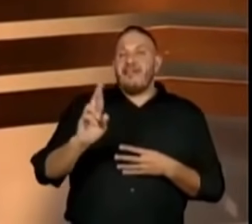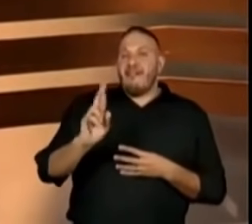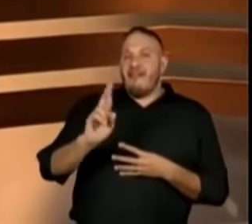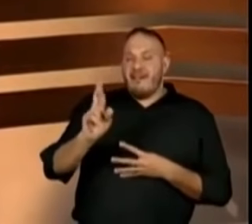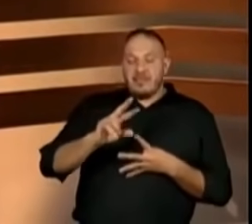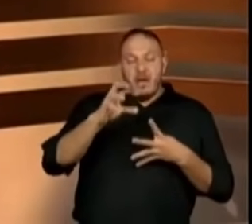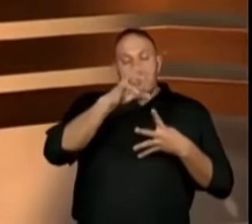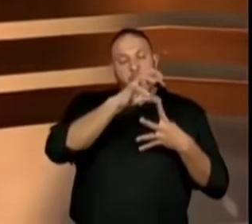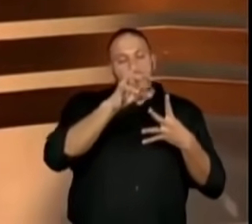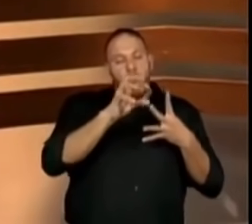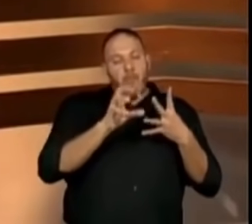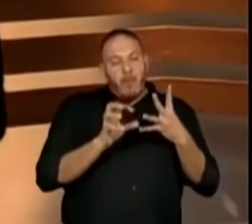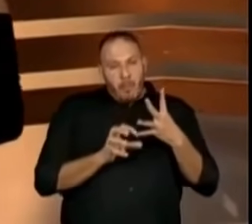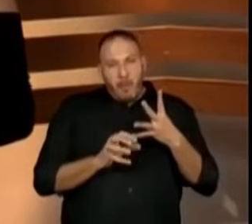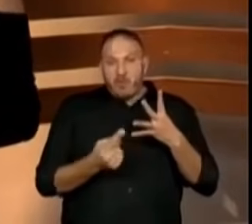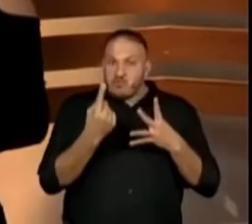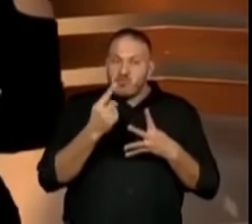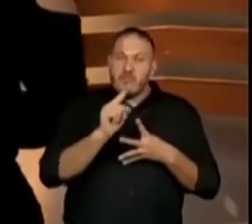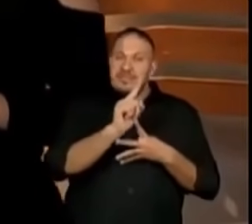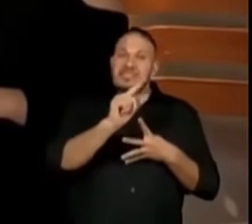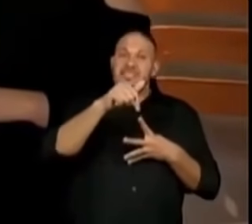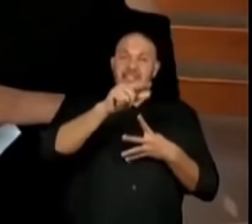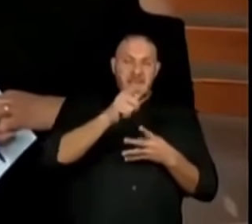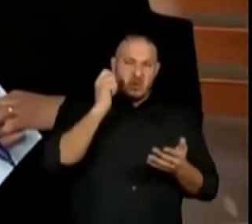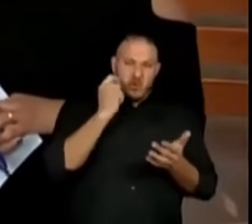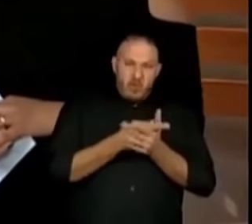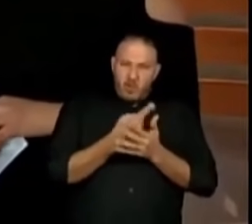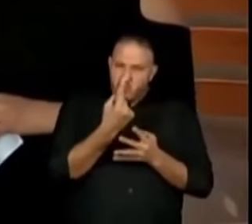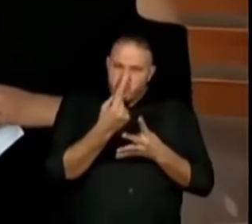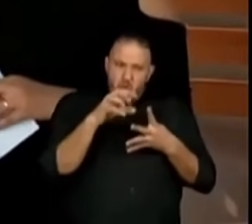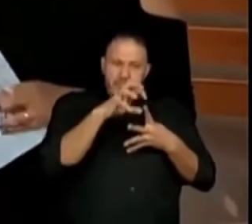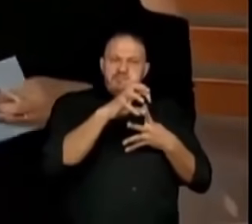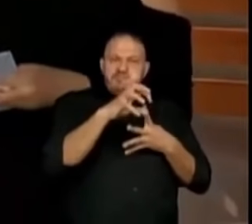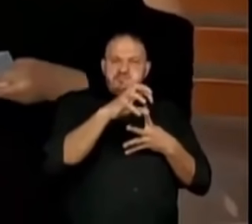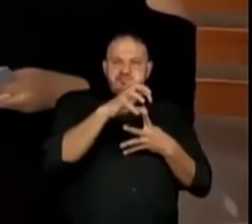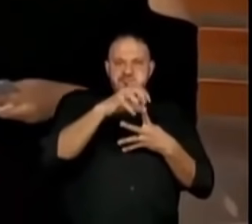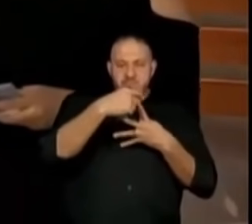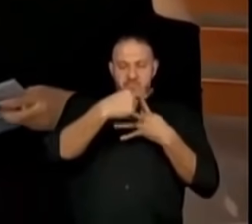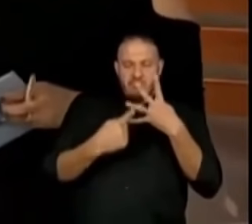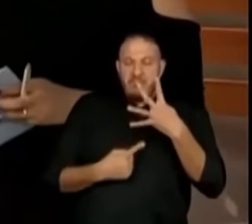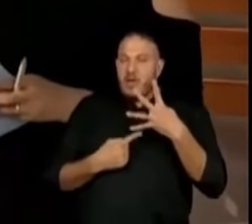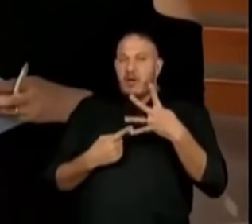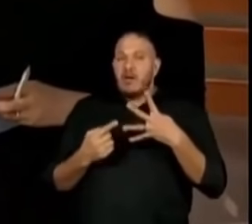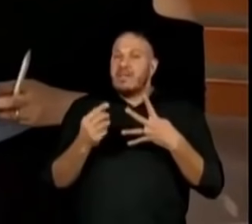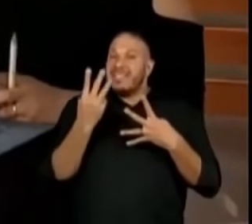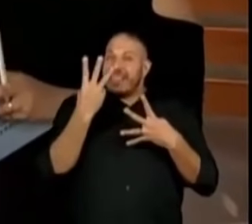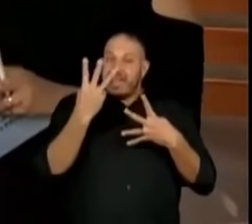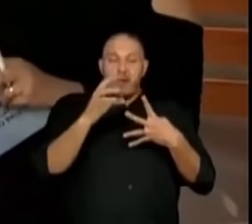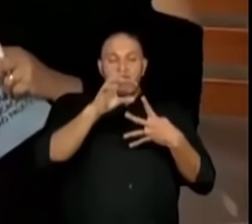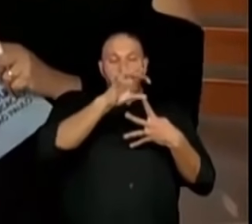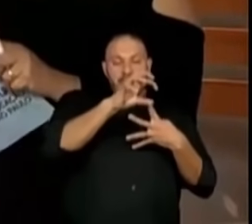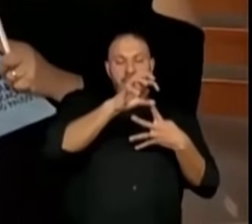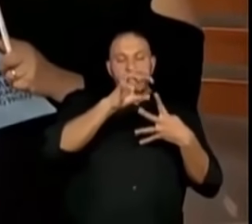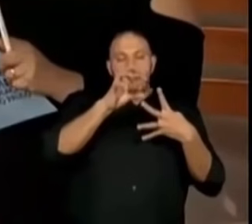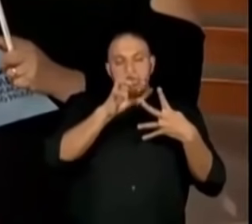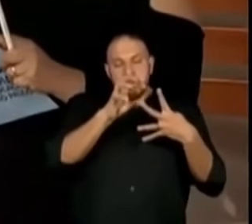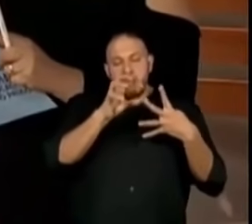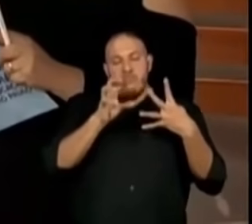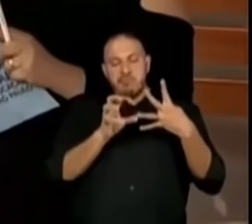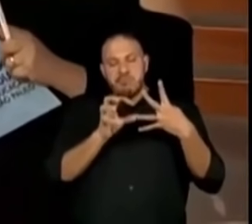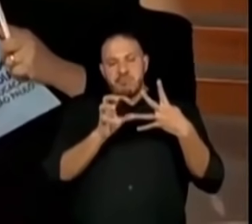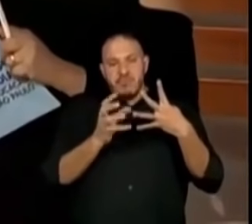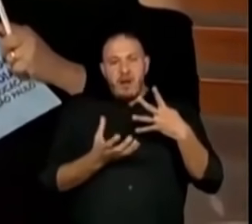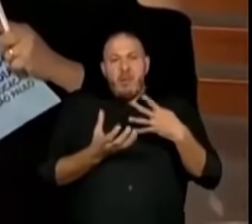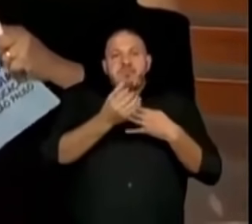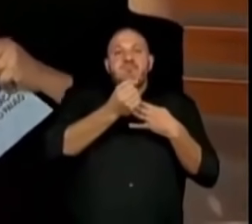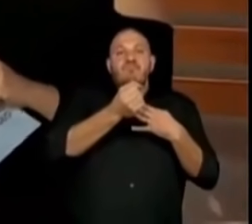R$ 17, tá ok? Um quarto, mas ele não comprou um quarto. Ele comprou 3/4.